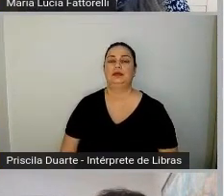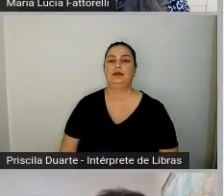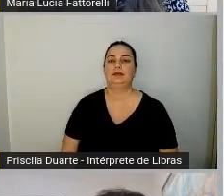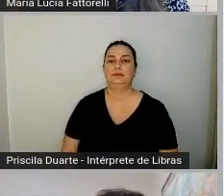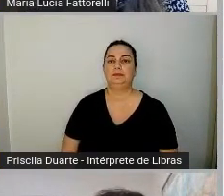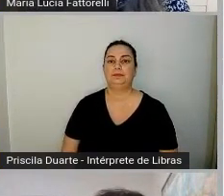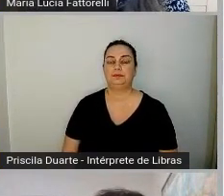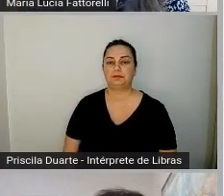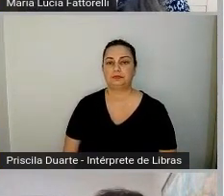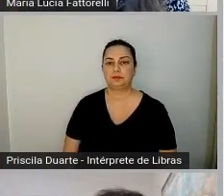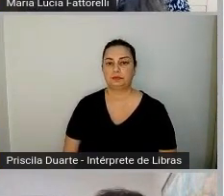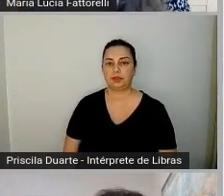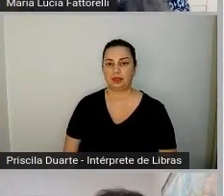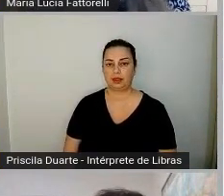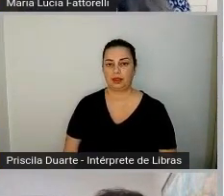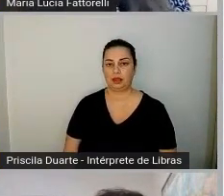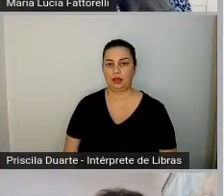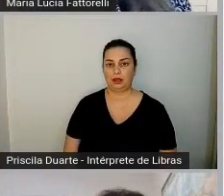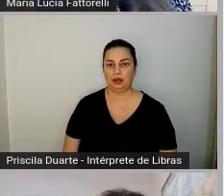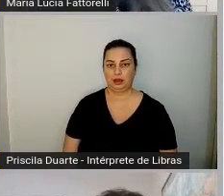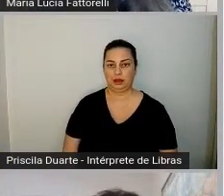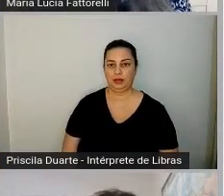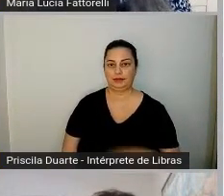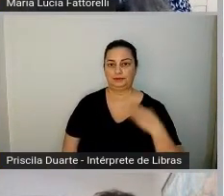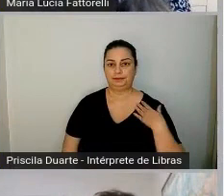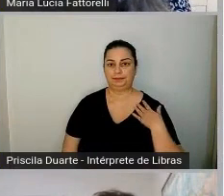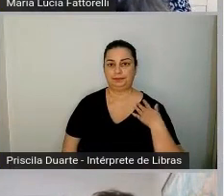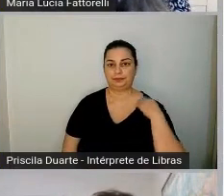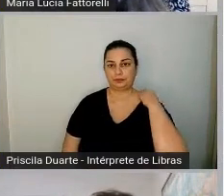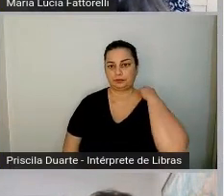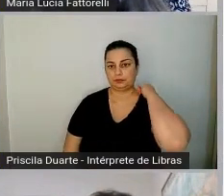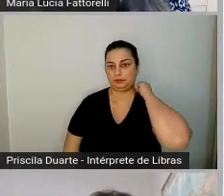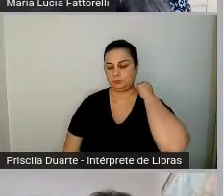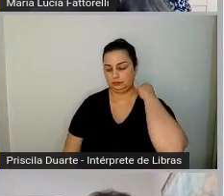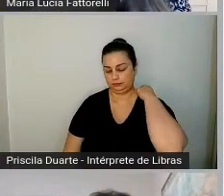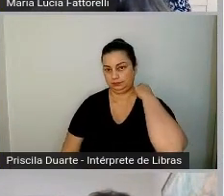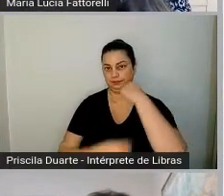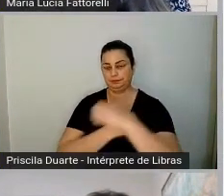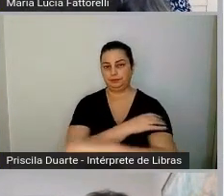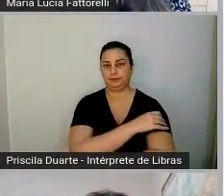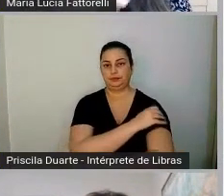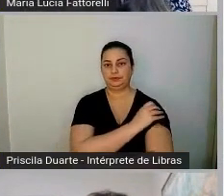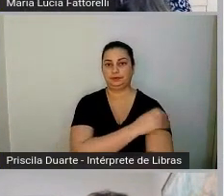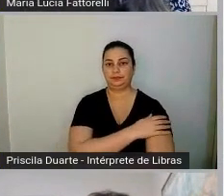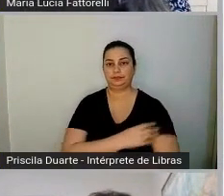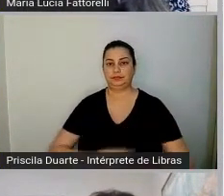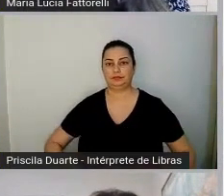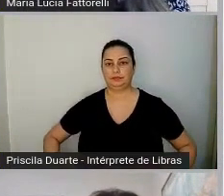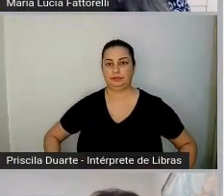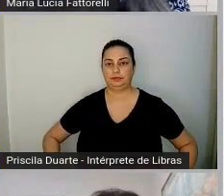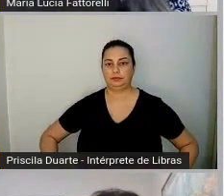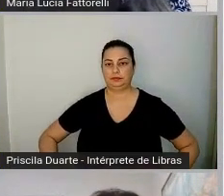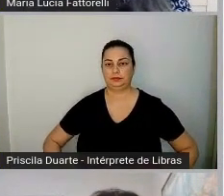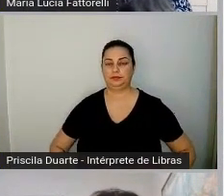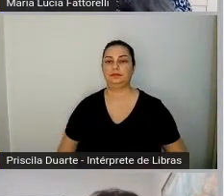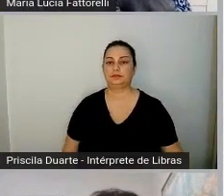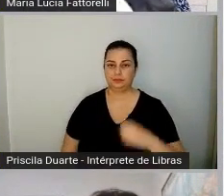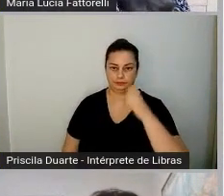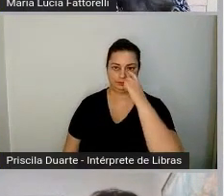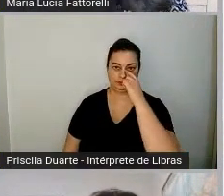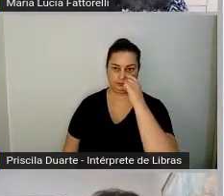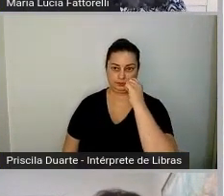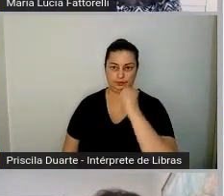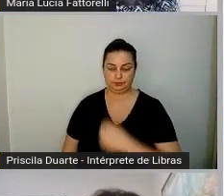tela. Eu acho que em vez de passando na setinha do computador, você tem que escolher a tela. Agora passou.